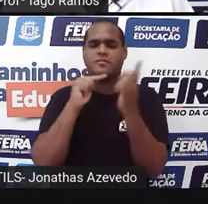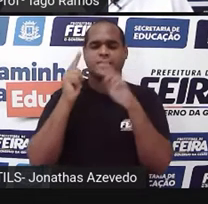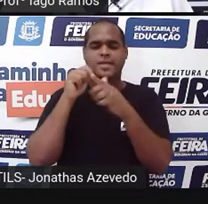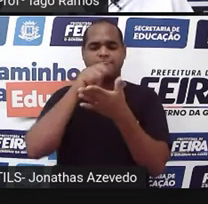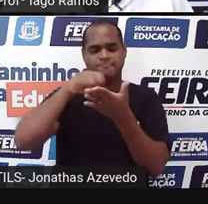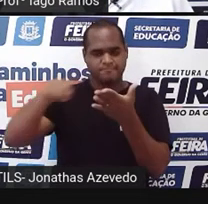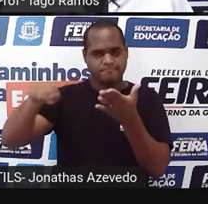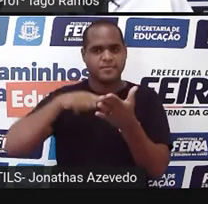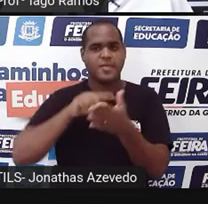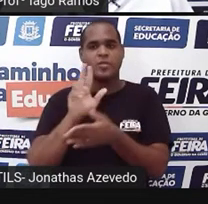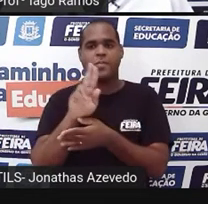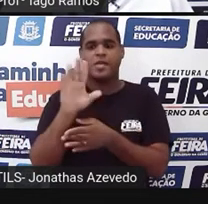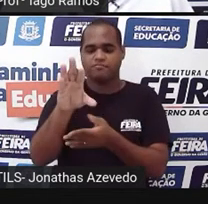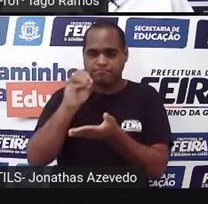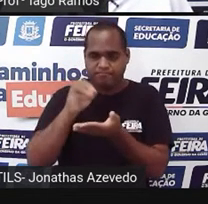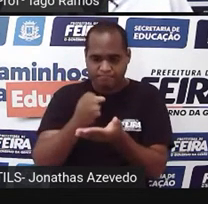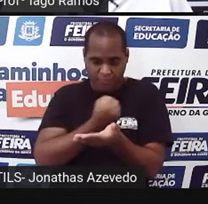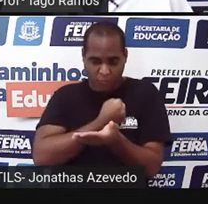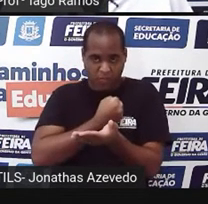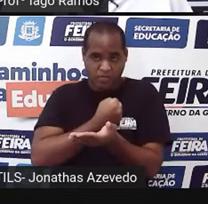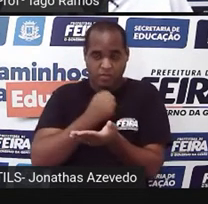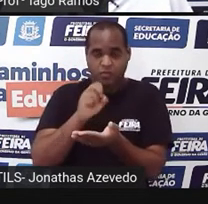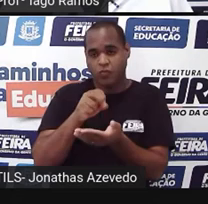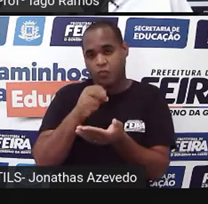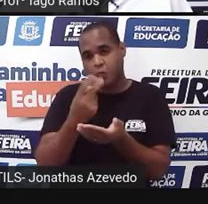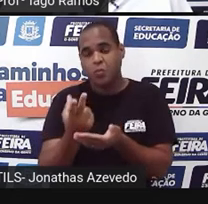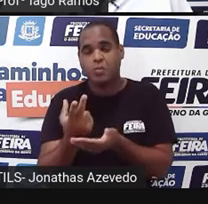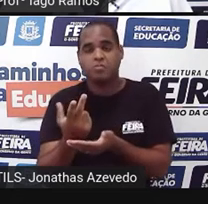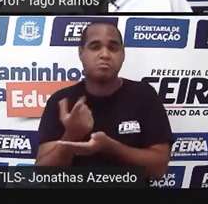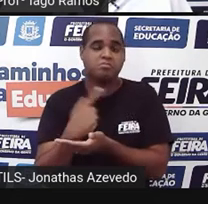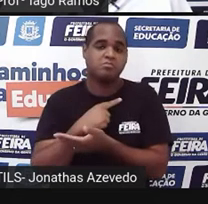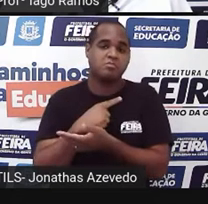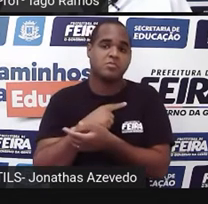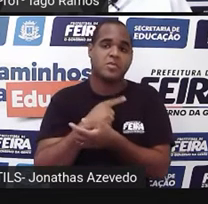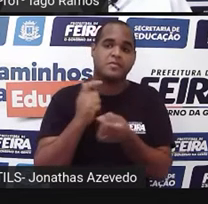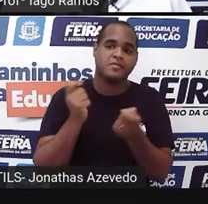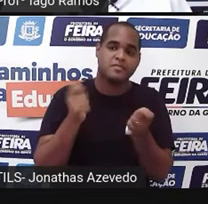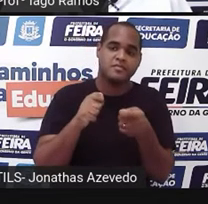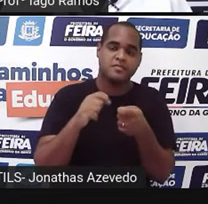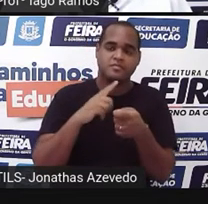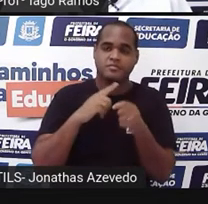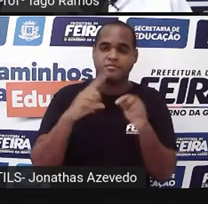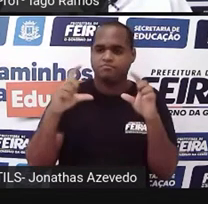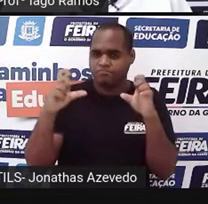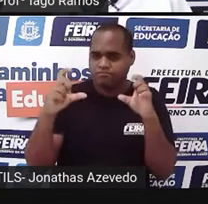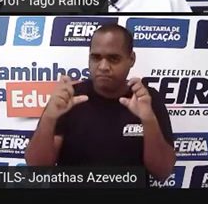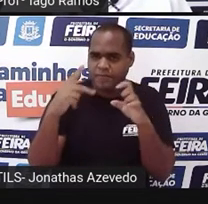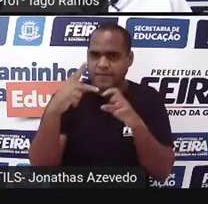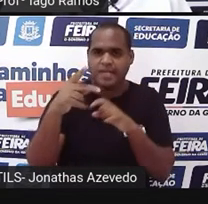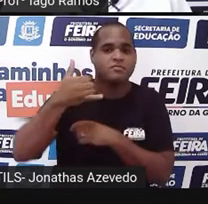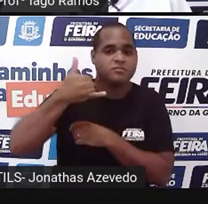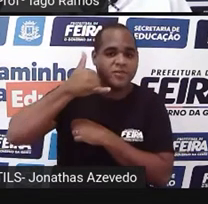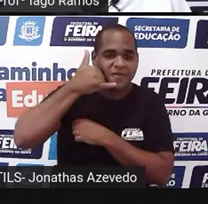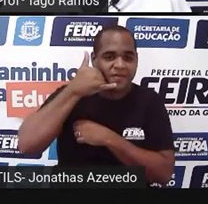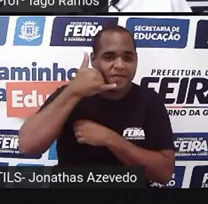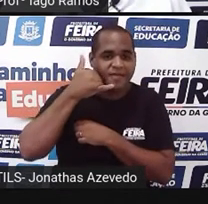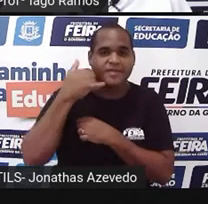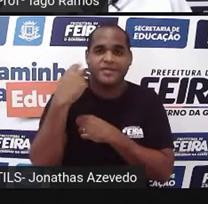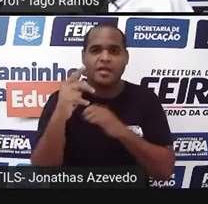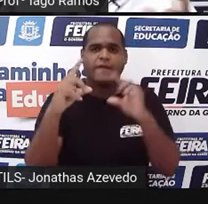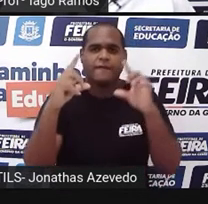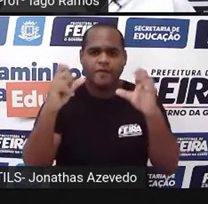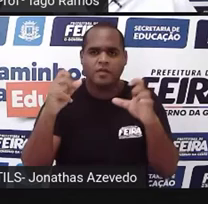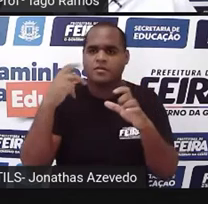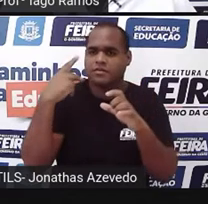anotar esse Limpo tá ou quem sabe você pode fazer aí uma foto ou seu celular né algum